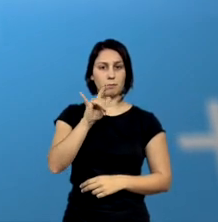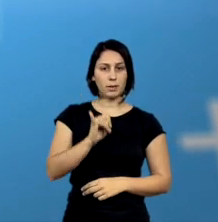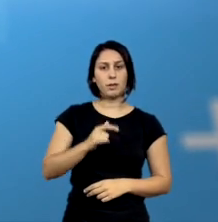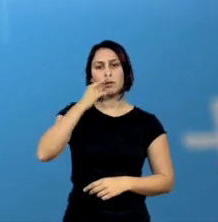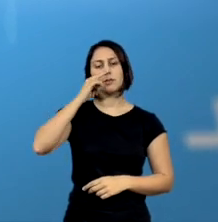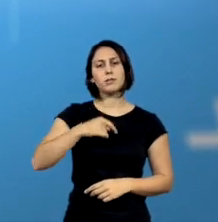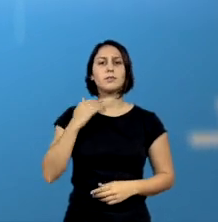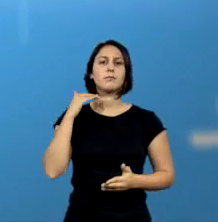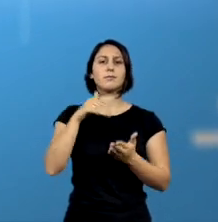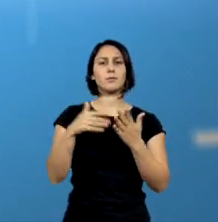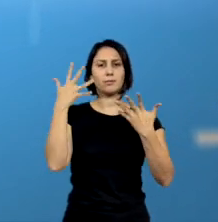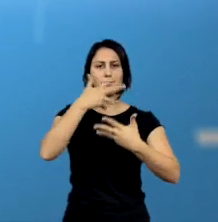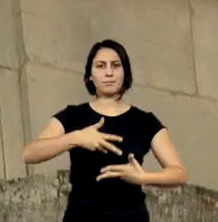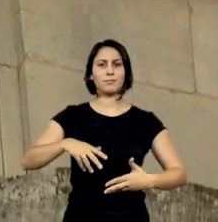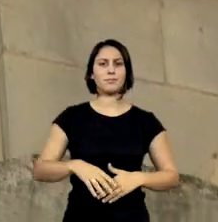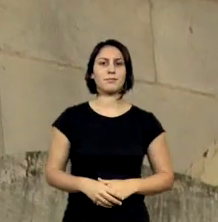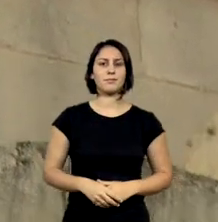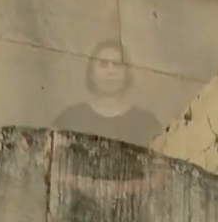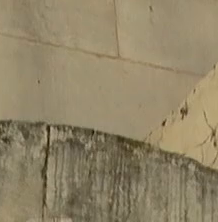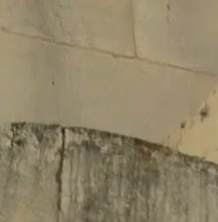curtição na noite de segunda feira